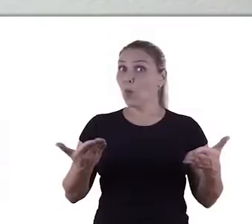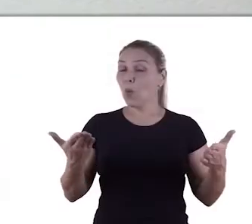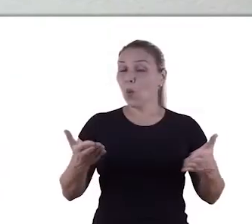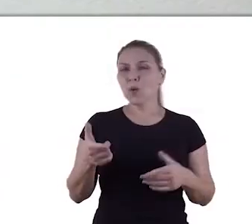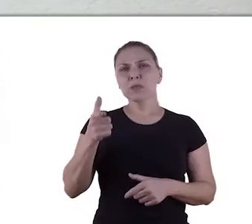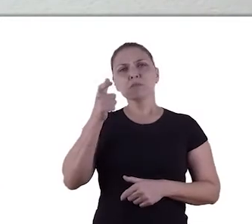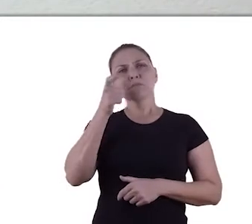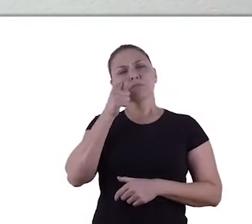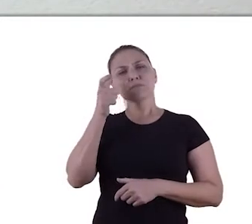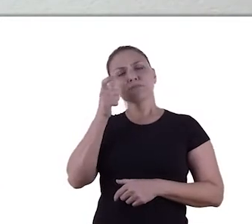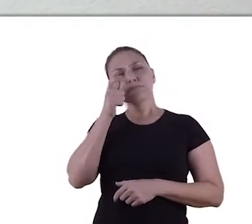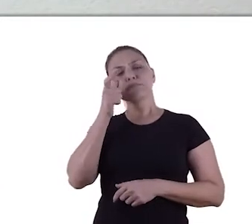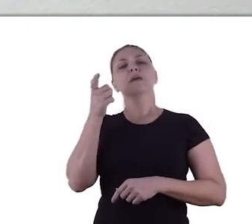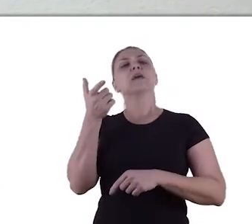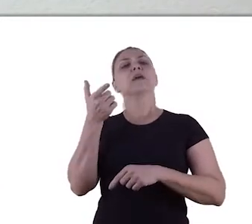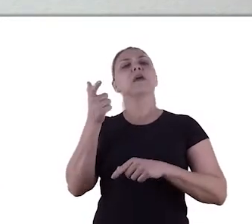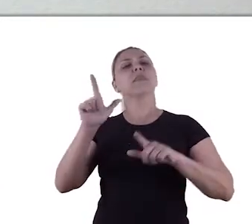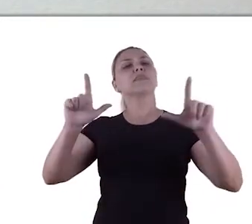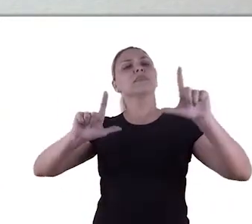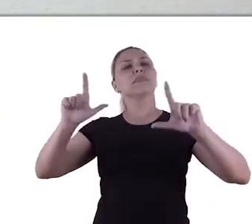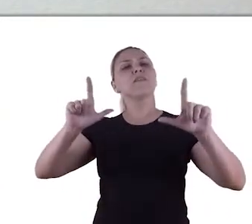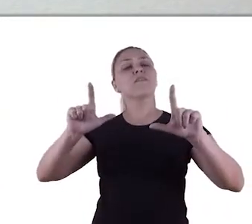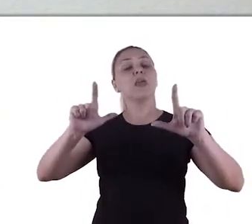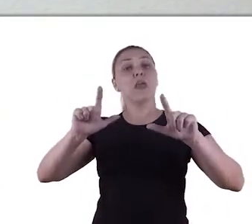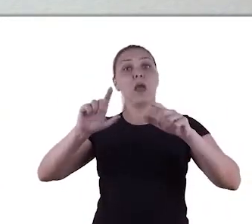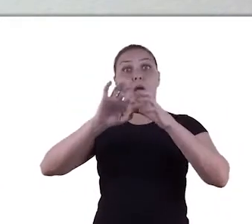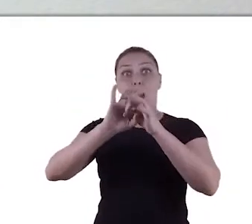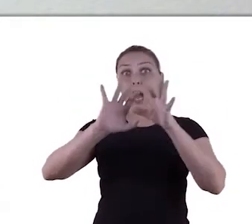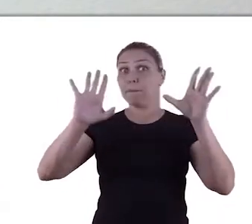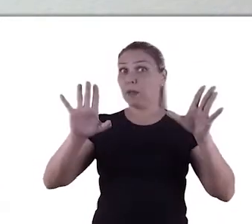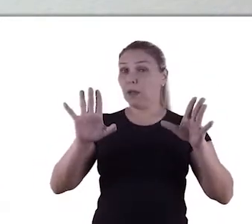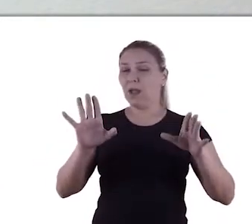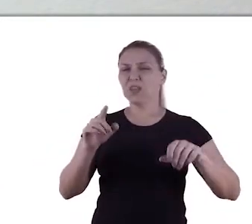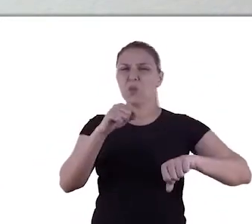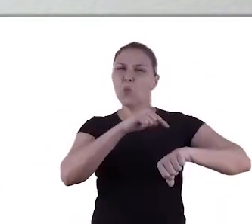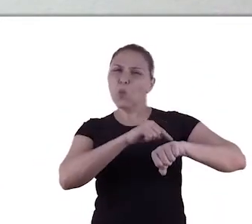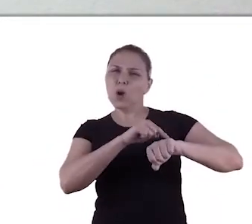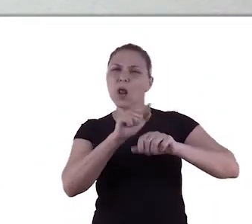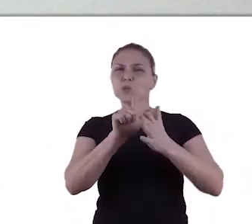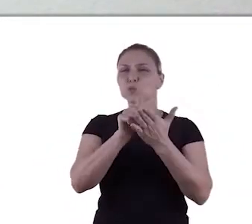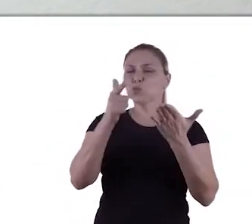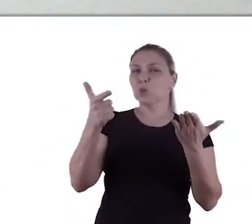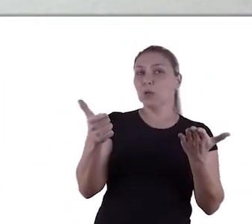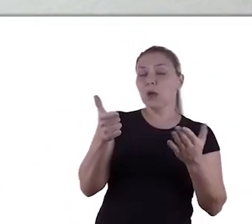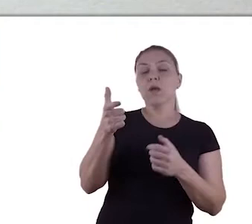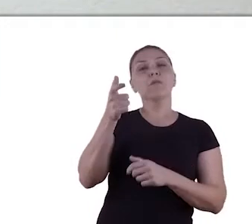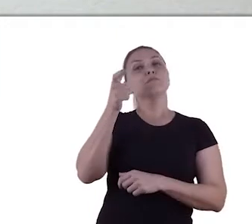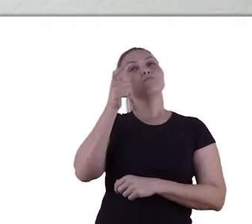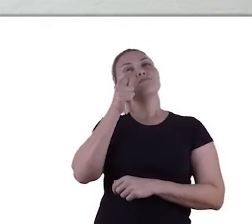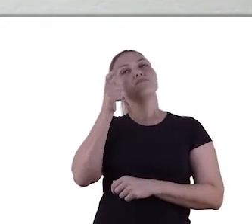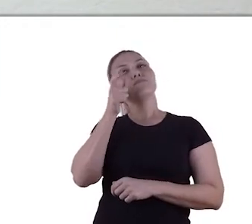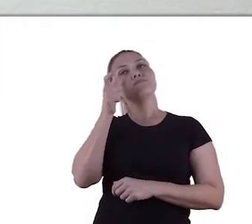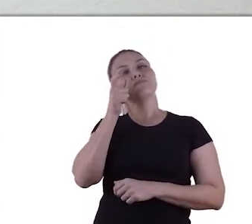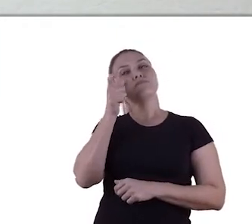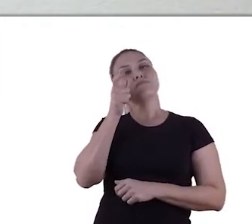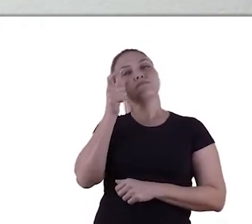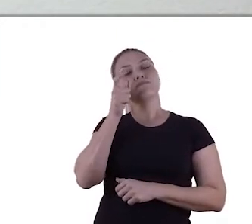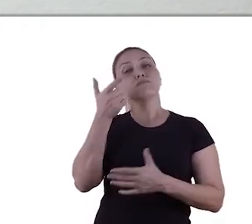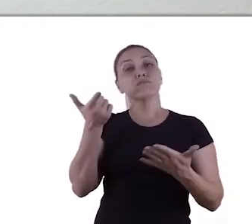Hoje assisti os canais de televisão aberta, peguei os horários de jornais,